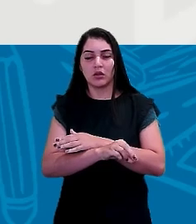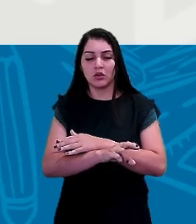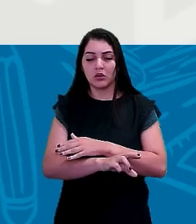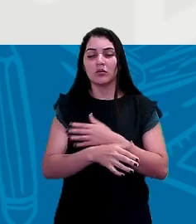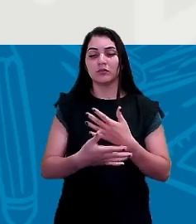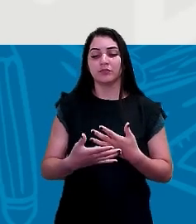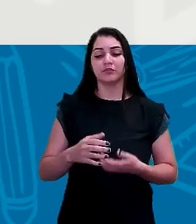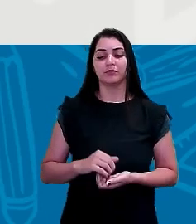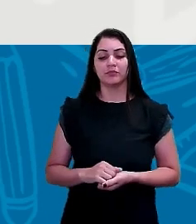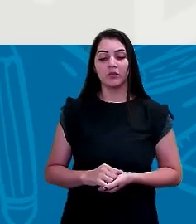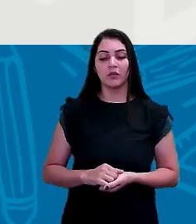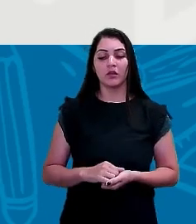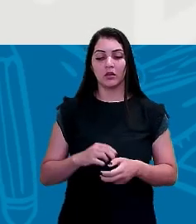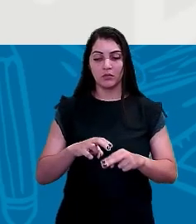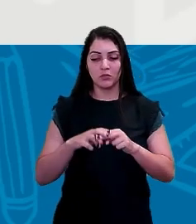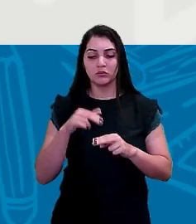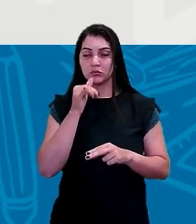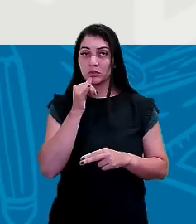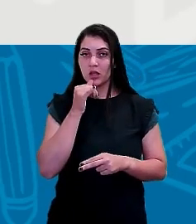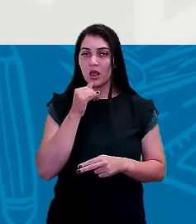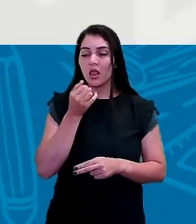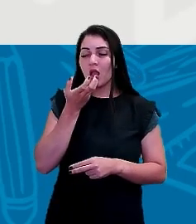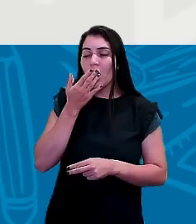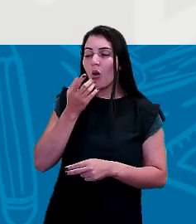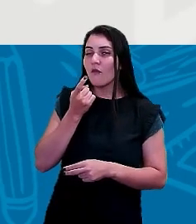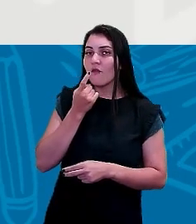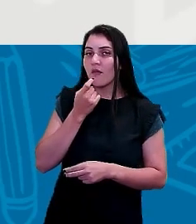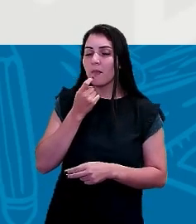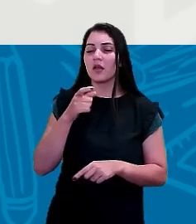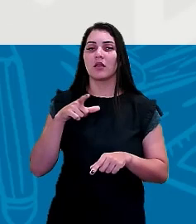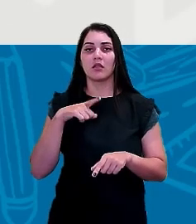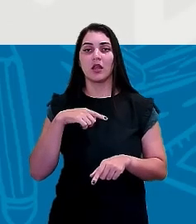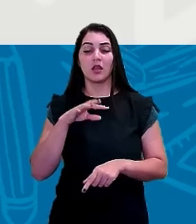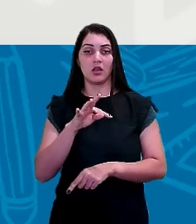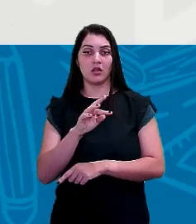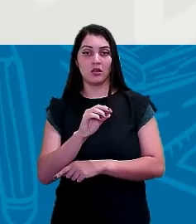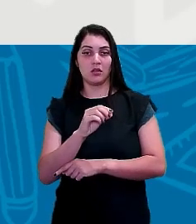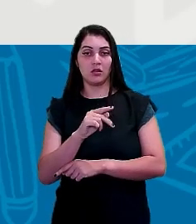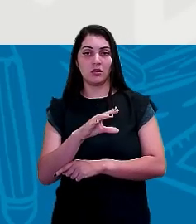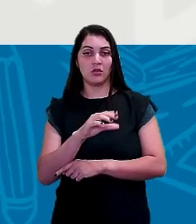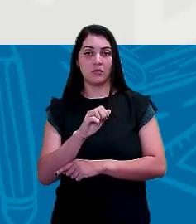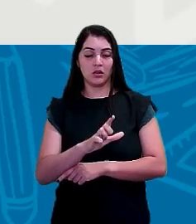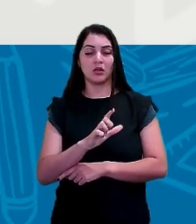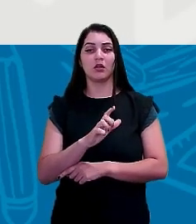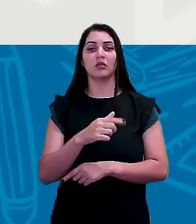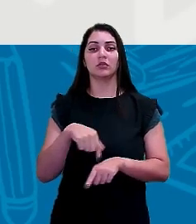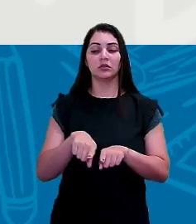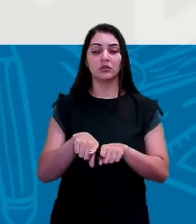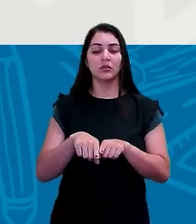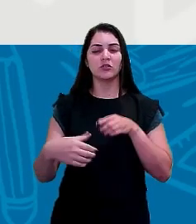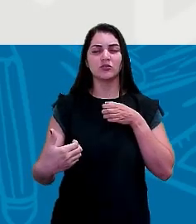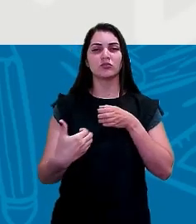Que a gente está vendo aqui, é justamente essa unha em vermelho, uma parte tropical, né? Trocada pelo Trópico de Câncer,